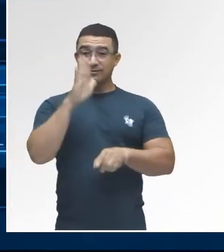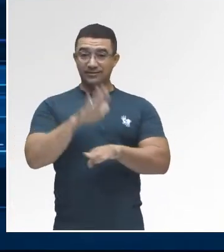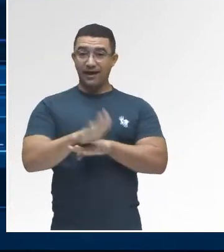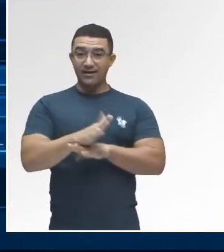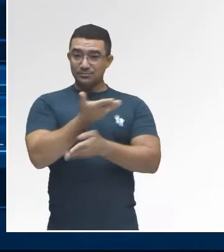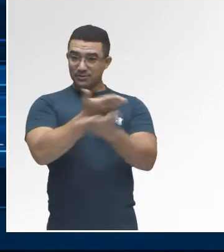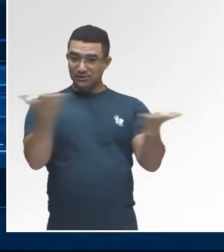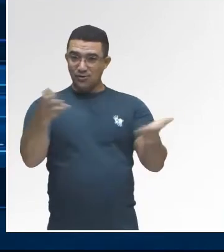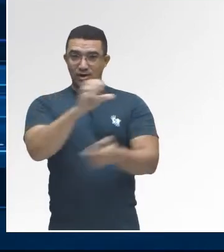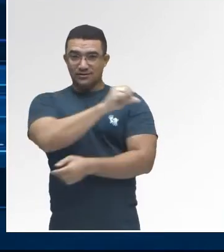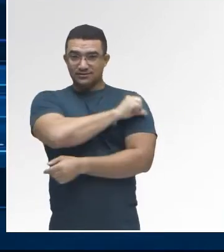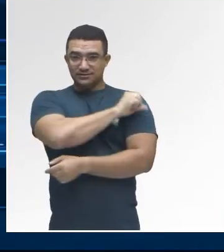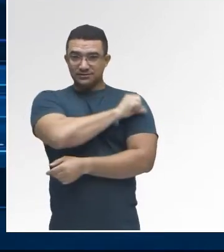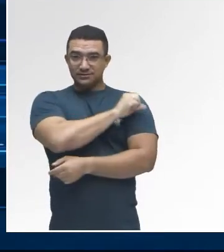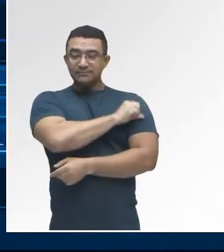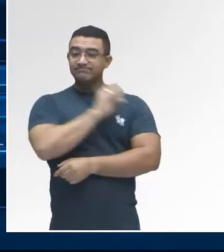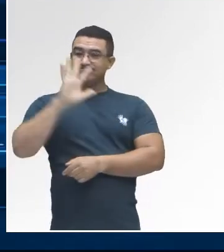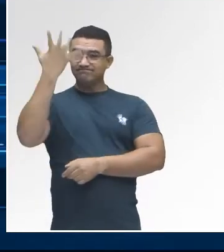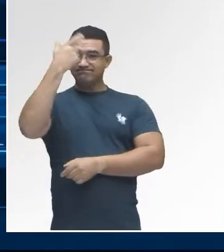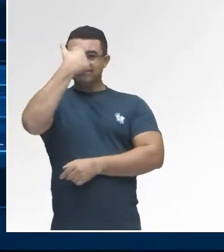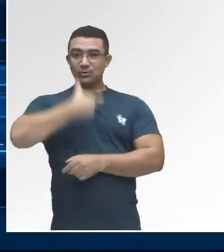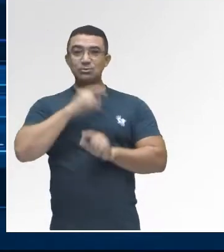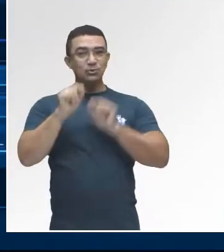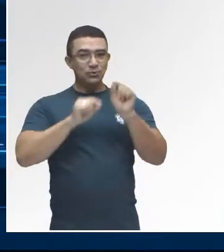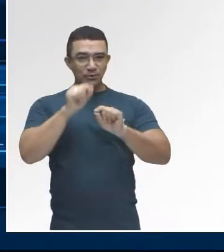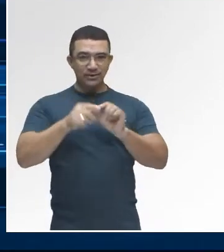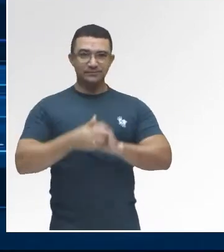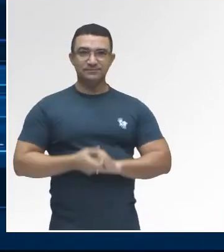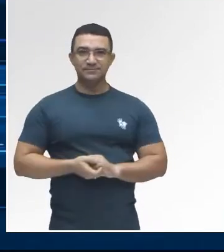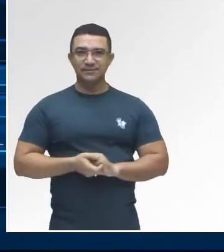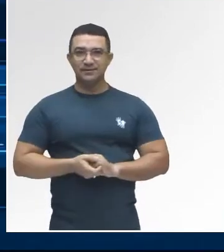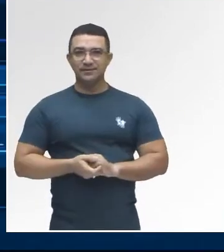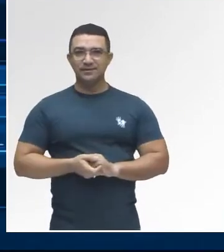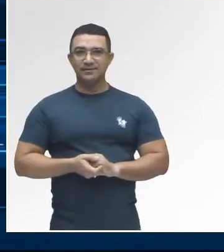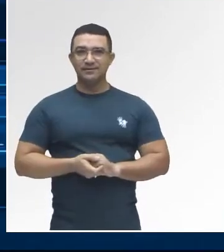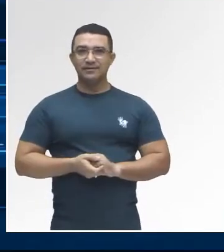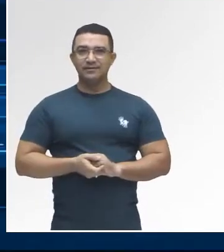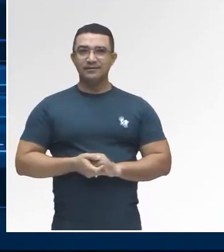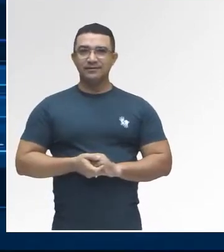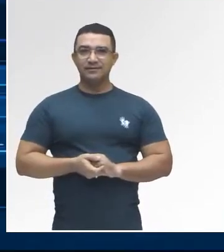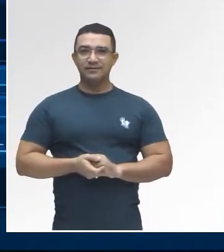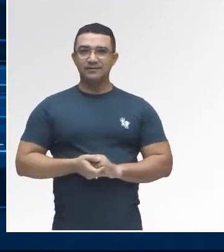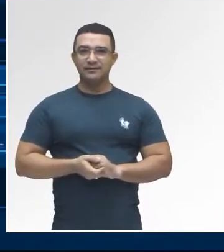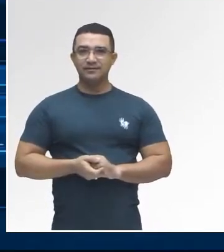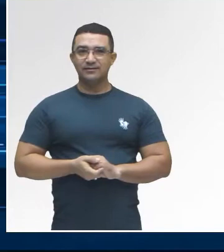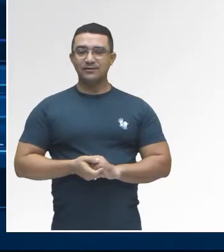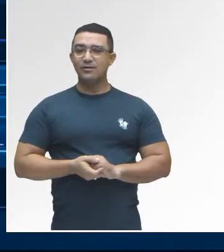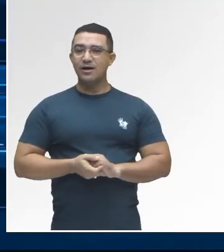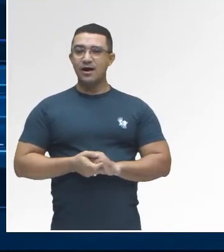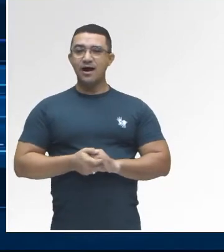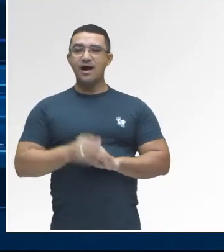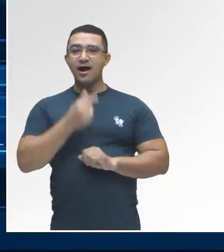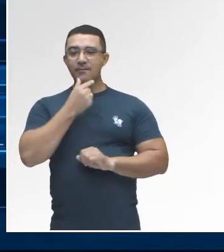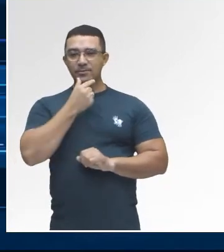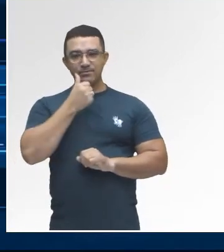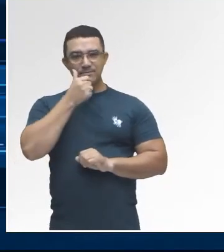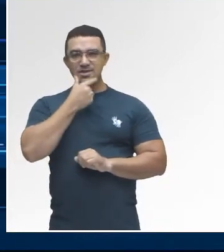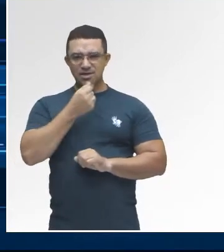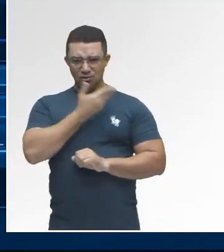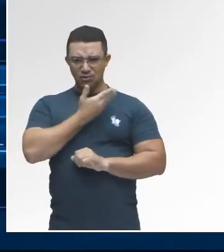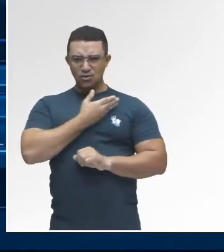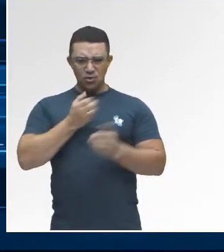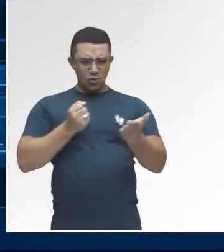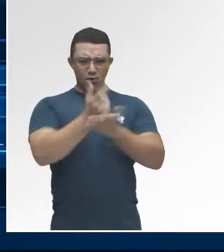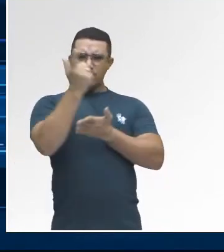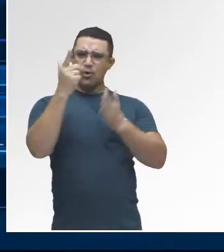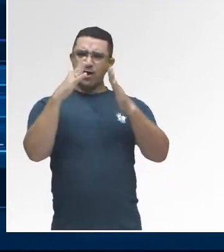9º ano. Olha só, aconteceu comigo uma situação dentre as que o colega mencionou aí, Um amigo meu comprou uma casa nova, né? E aí,